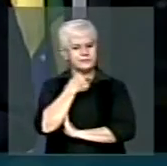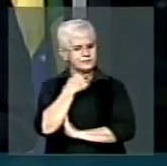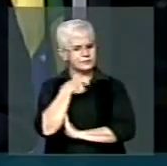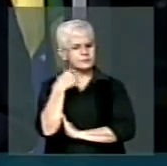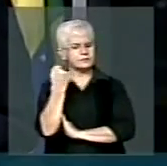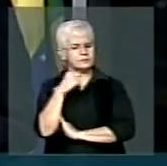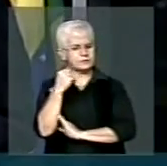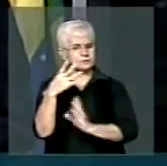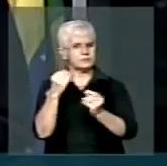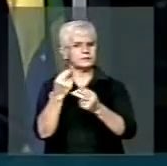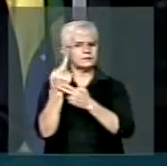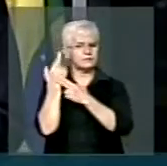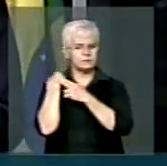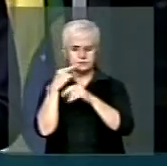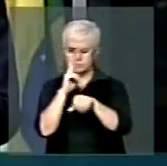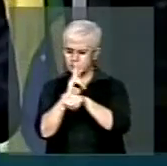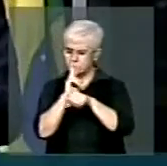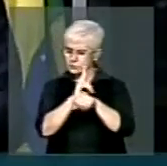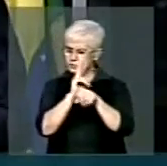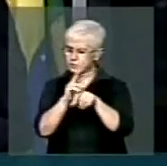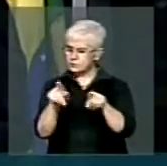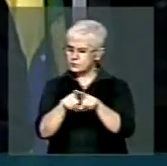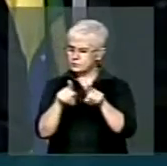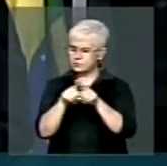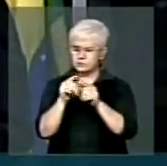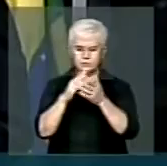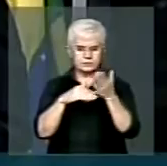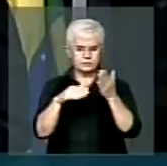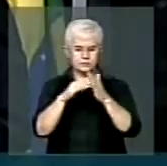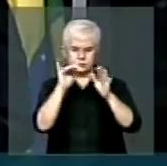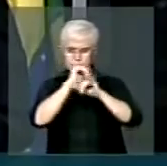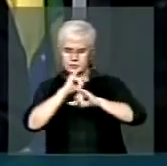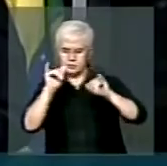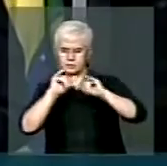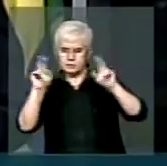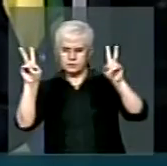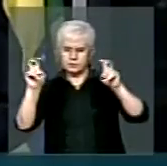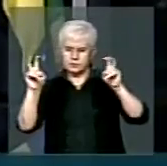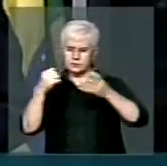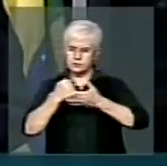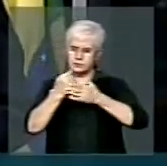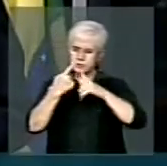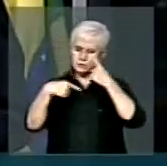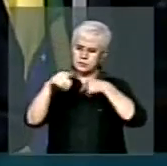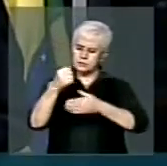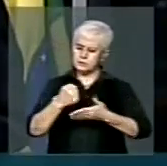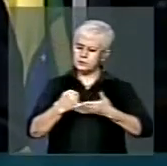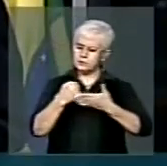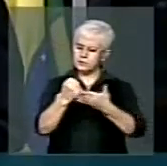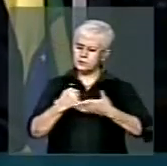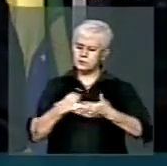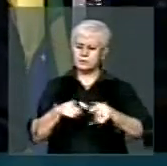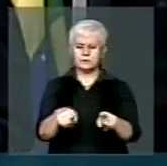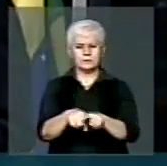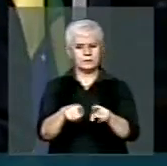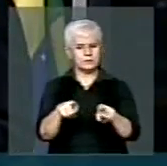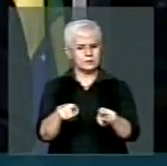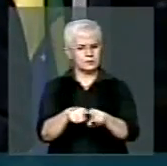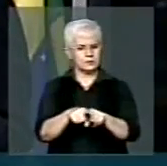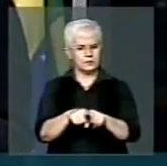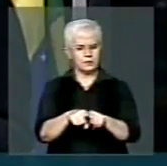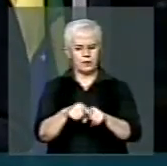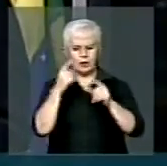muita responsabilidade, aí vem todo esse chamamento para a questão do desenvolvimento sustentável,